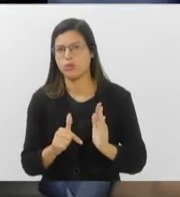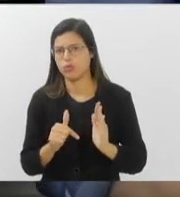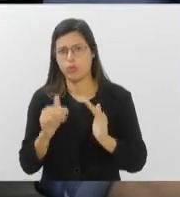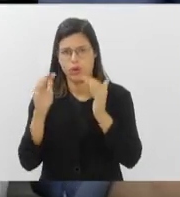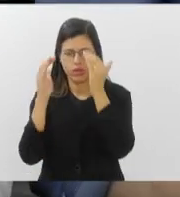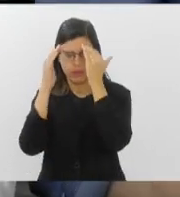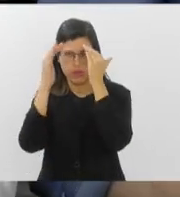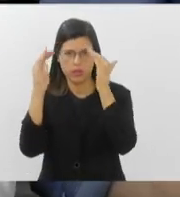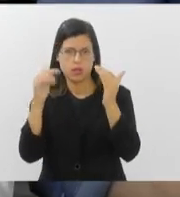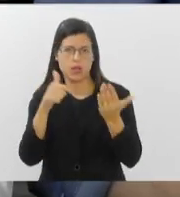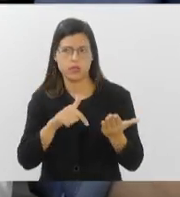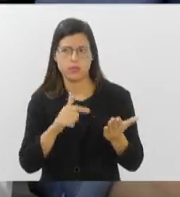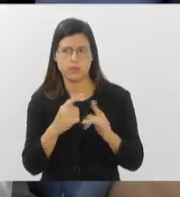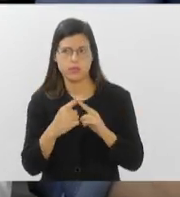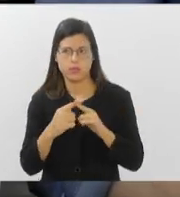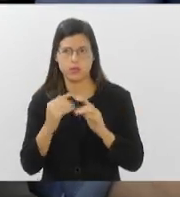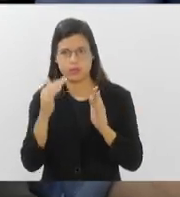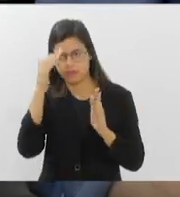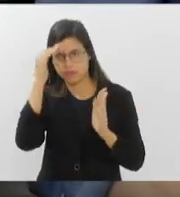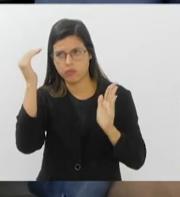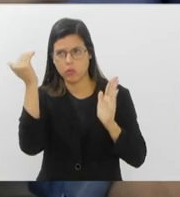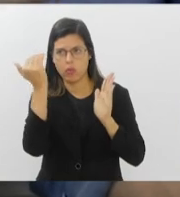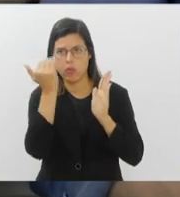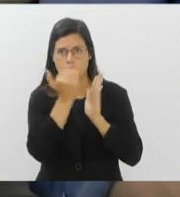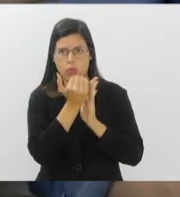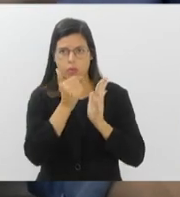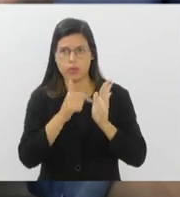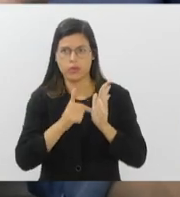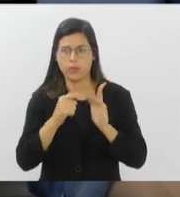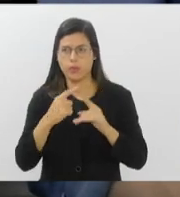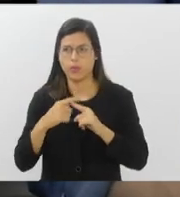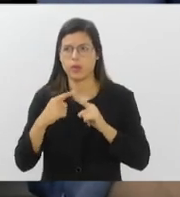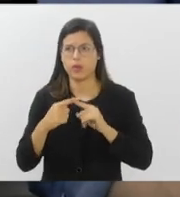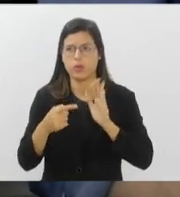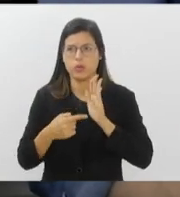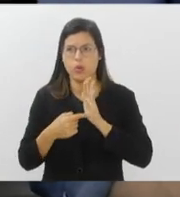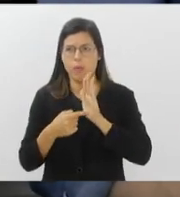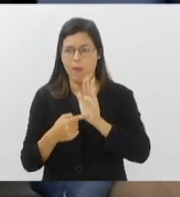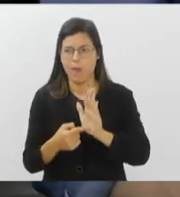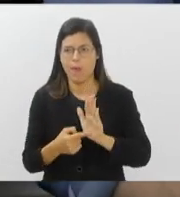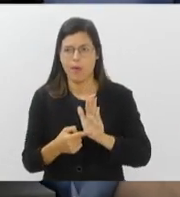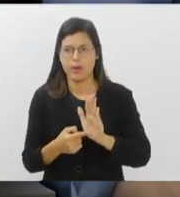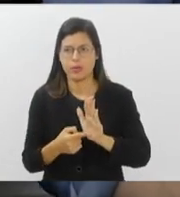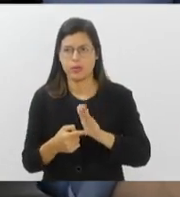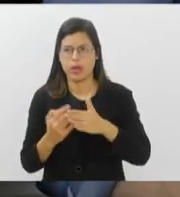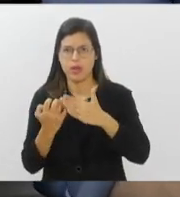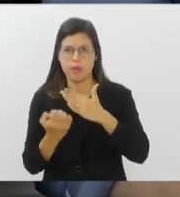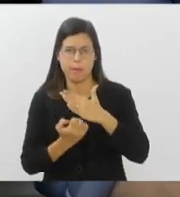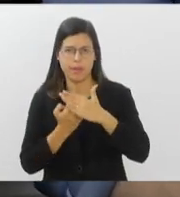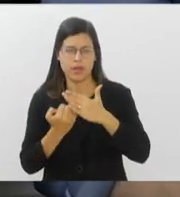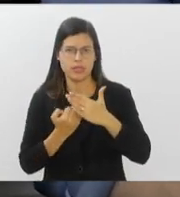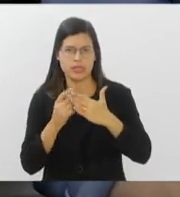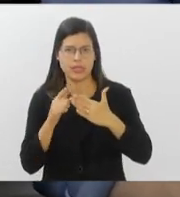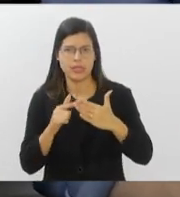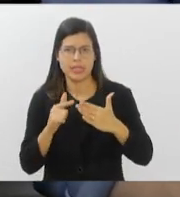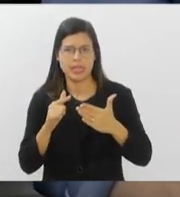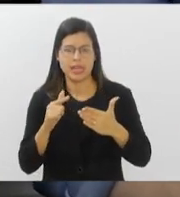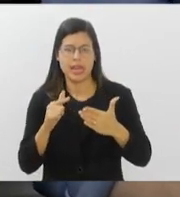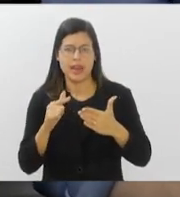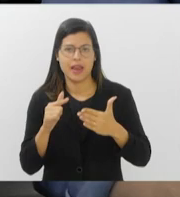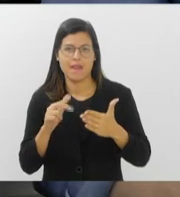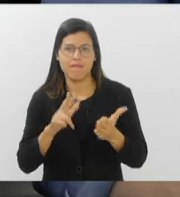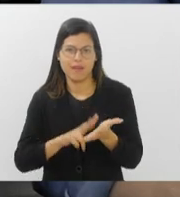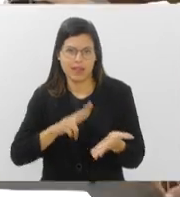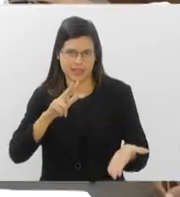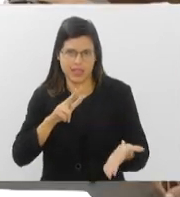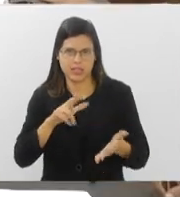do cumprezinho que Vossa Excelência falou, que não indicam quais são as empresas autorizadas... Credenciadas. As